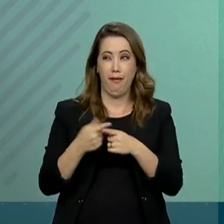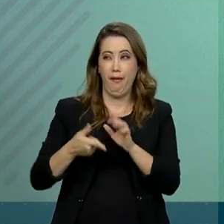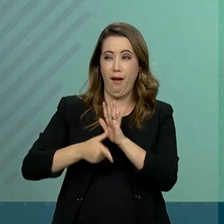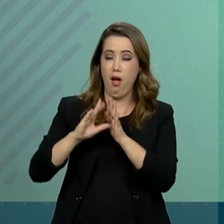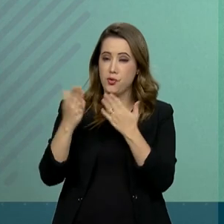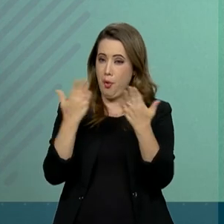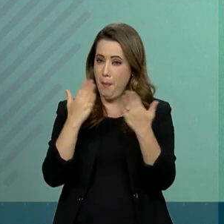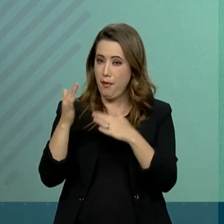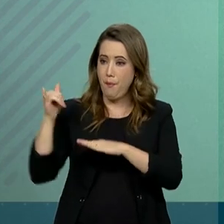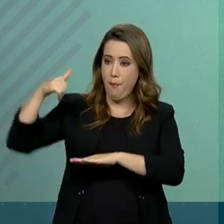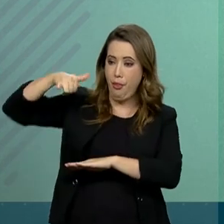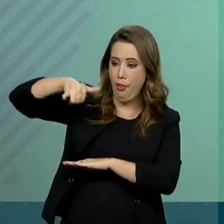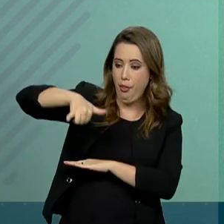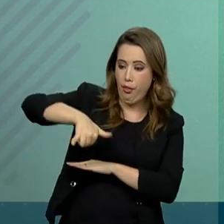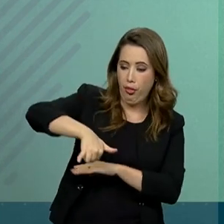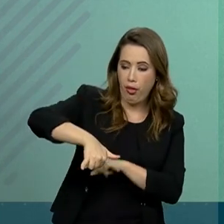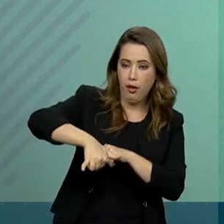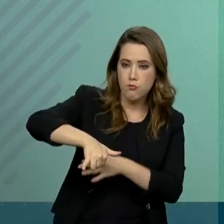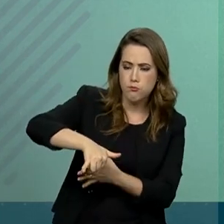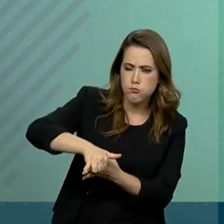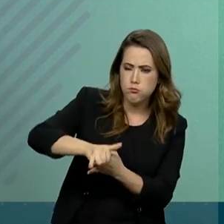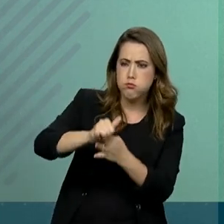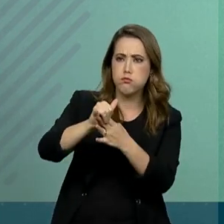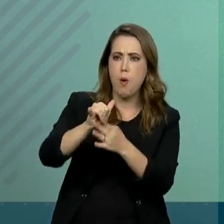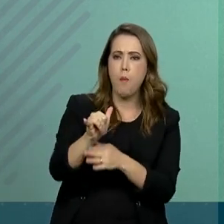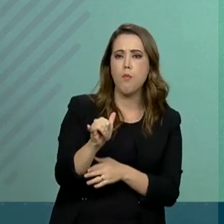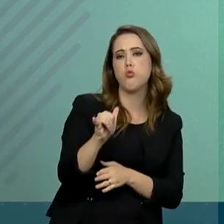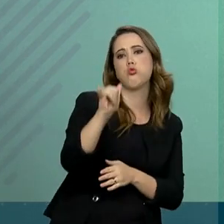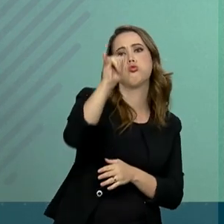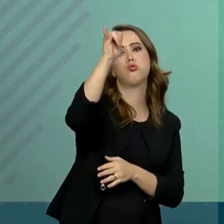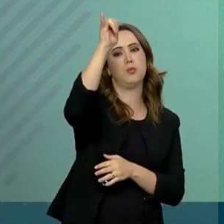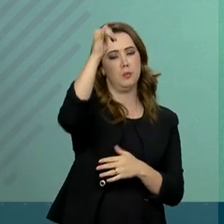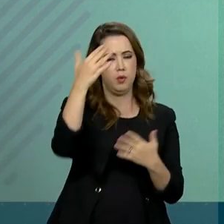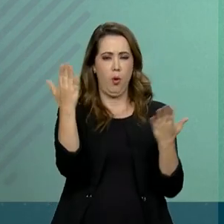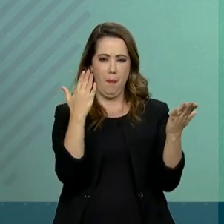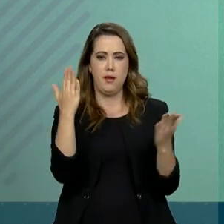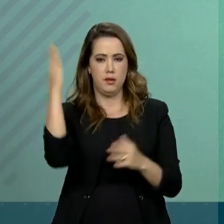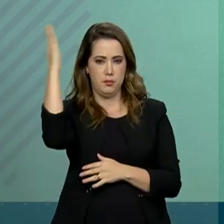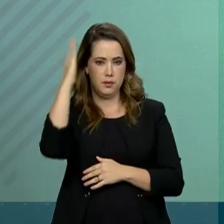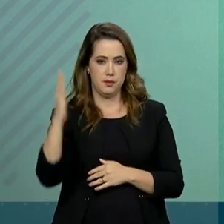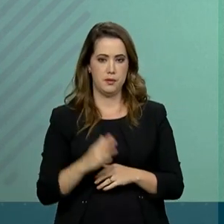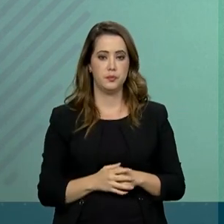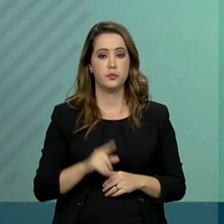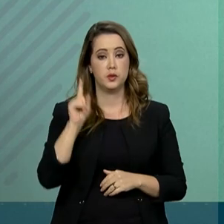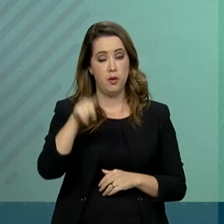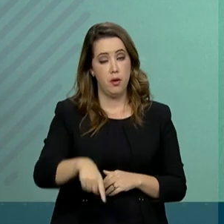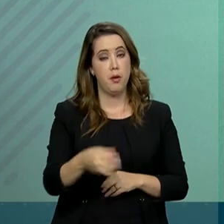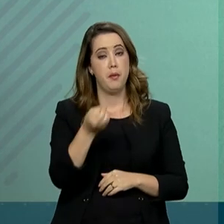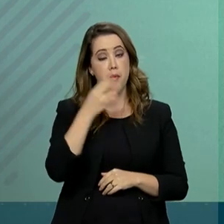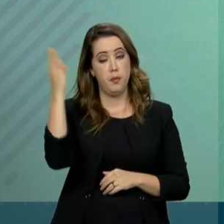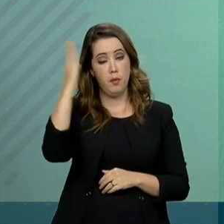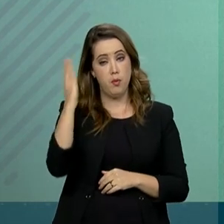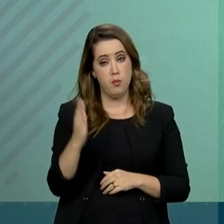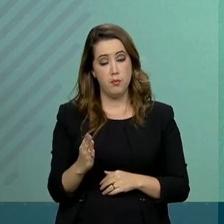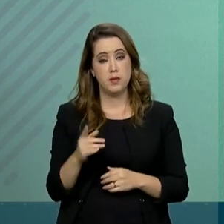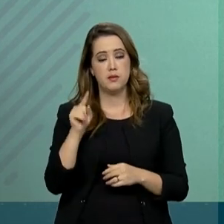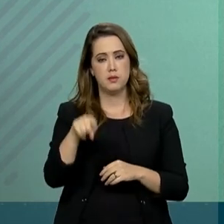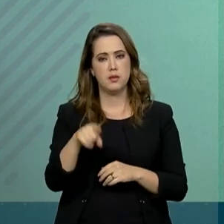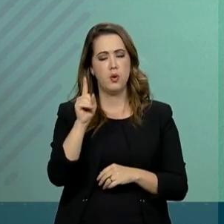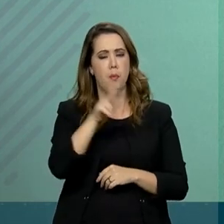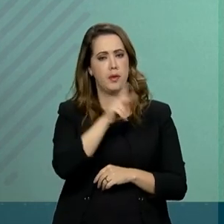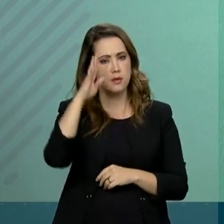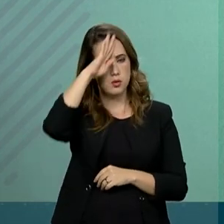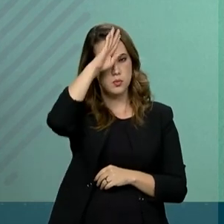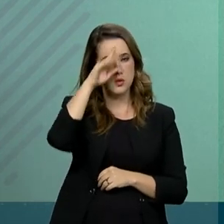dos governos para reforçar a posição do presidente vem em muito bom momento e nós queremos sim o